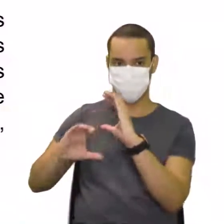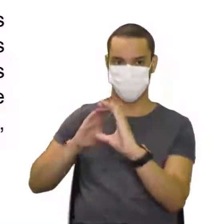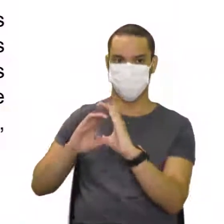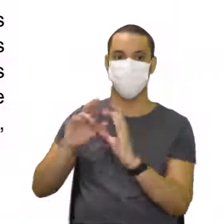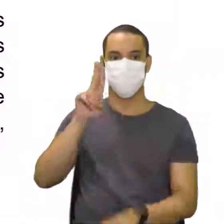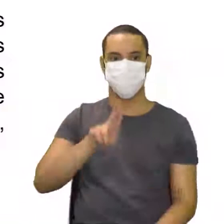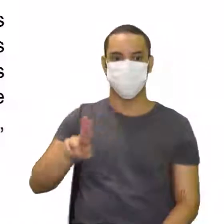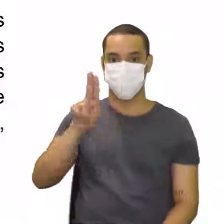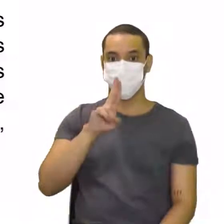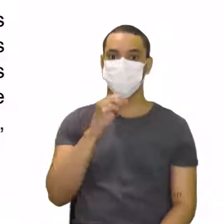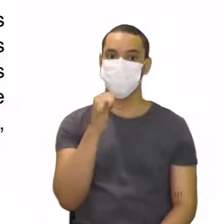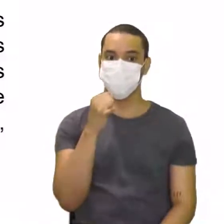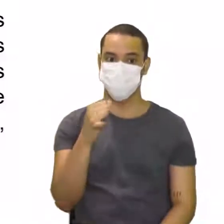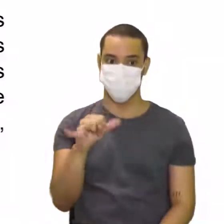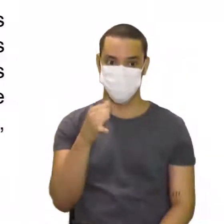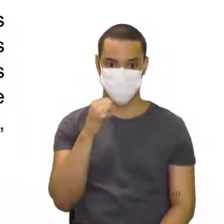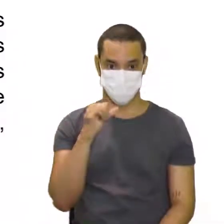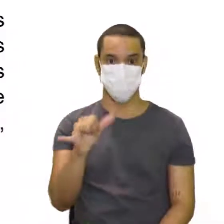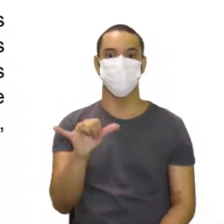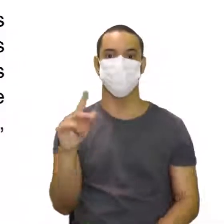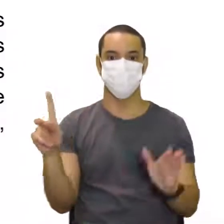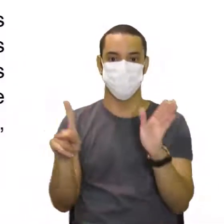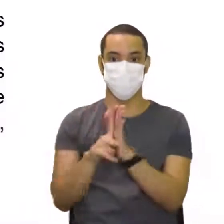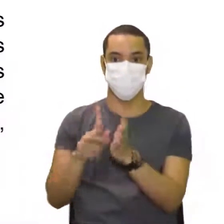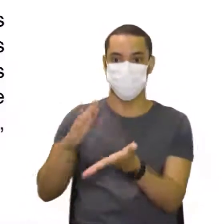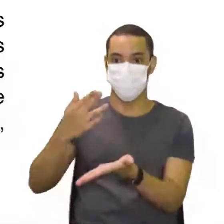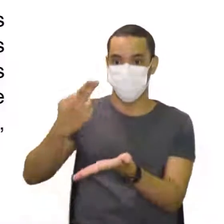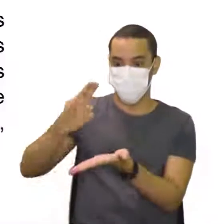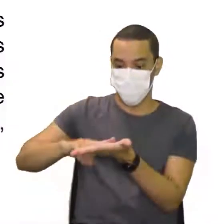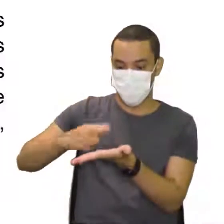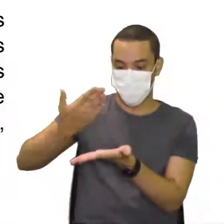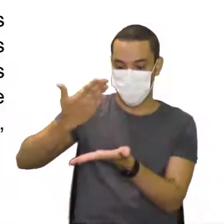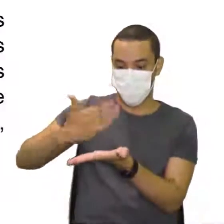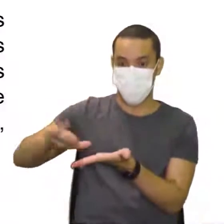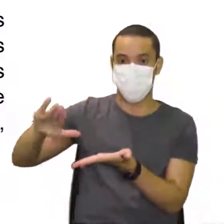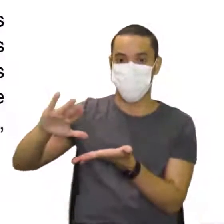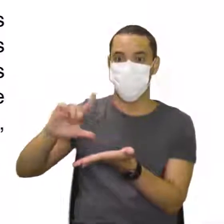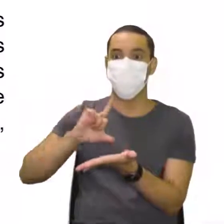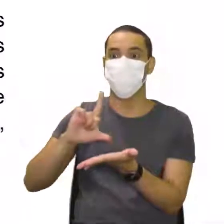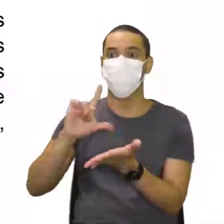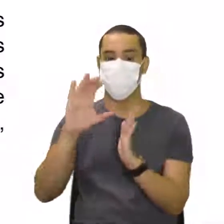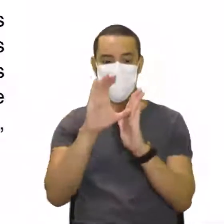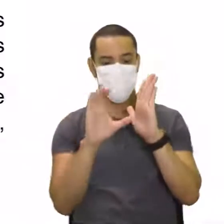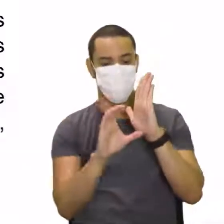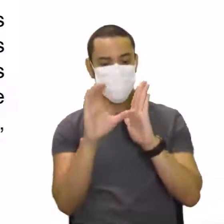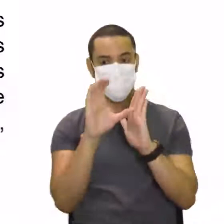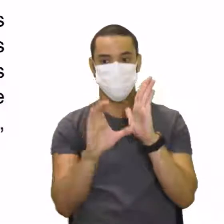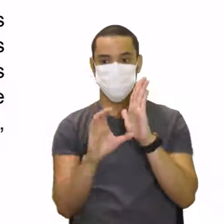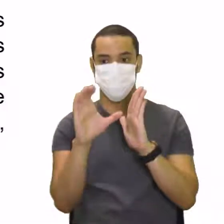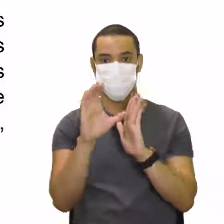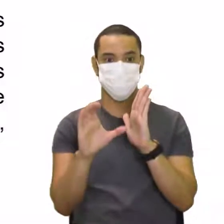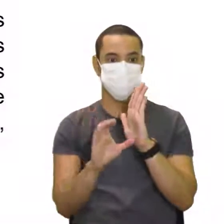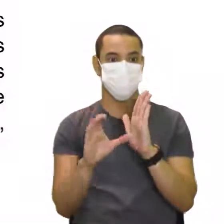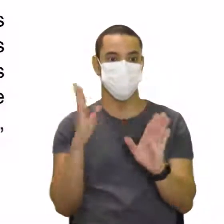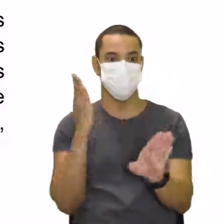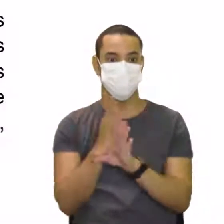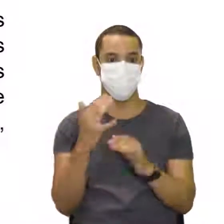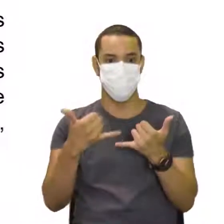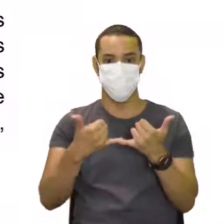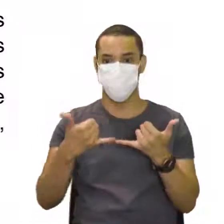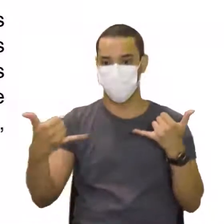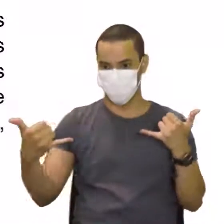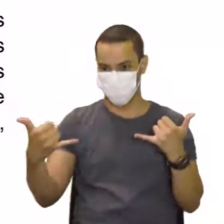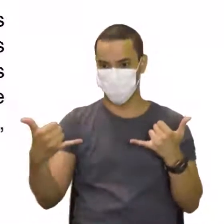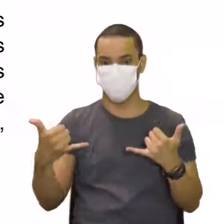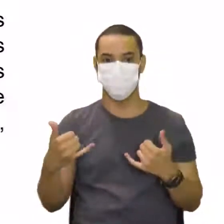que utiliza eletricidade para enviar mensagens codificadas através de fios. Então, olha só,